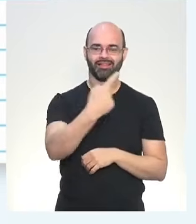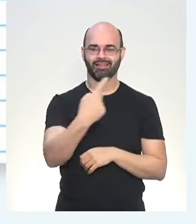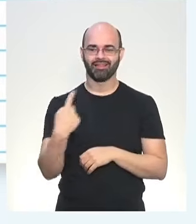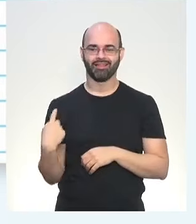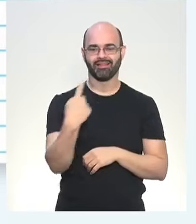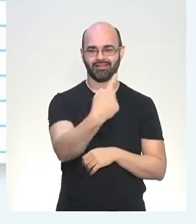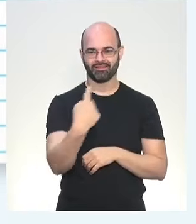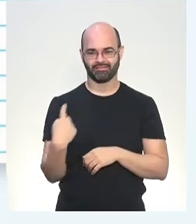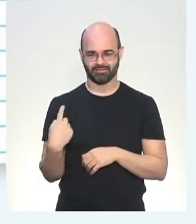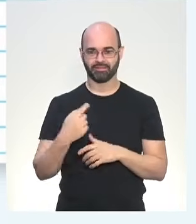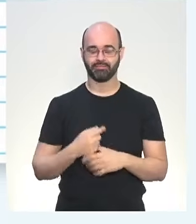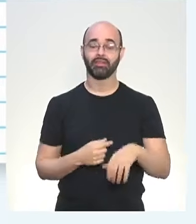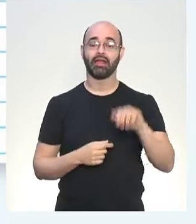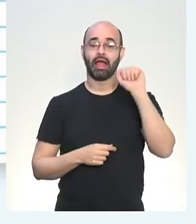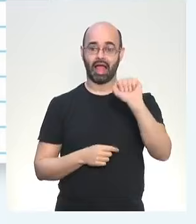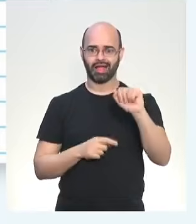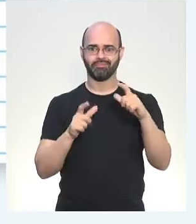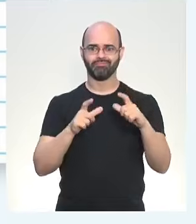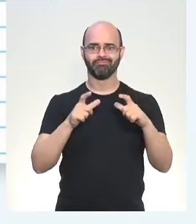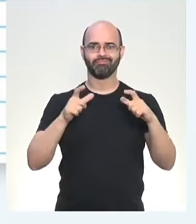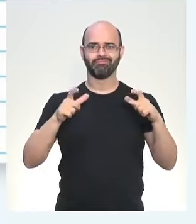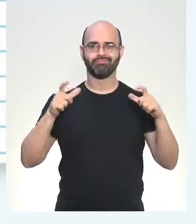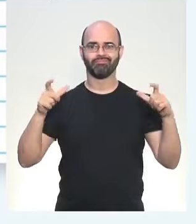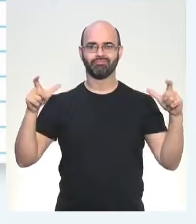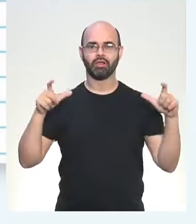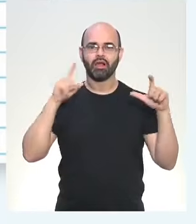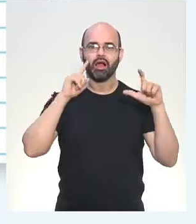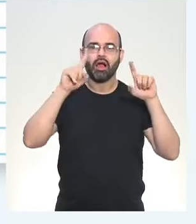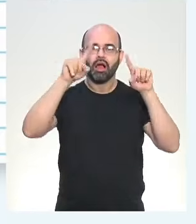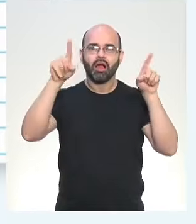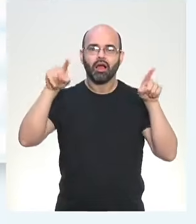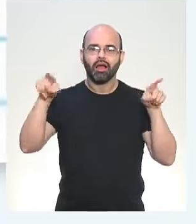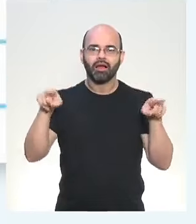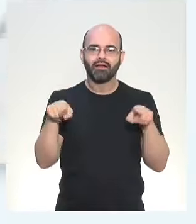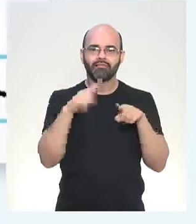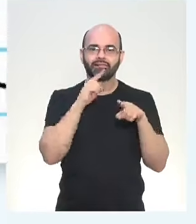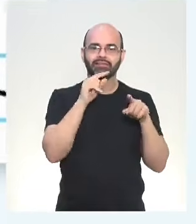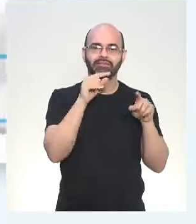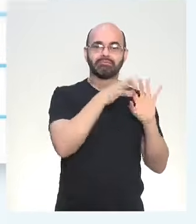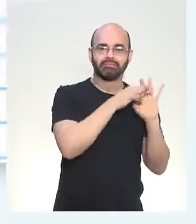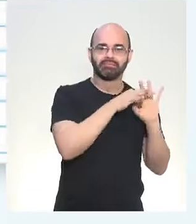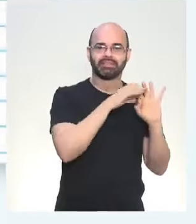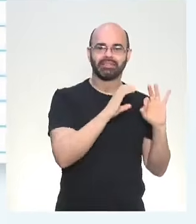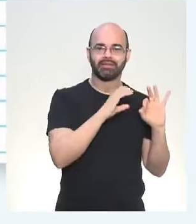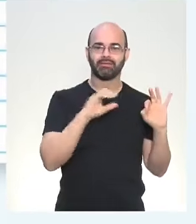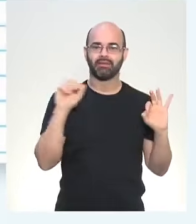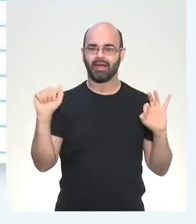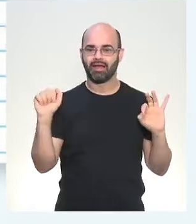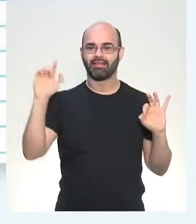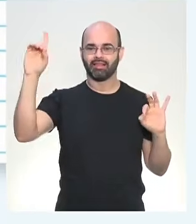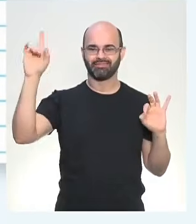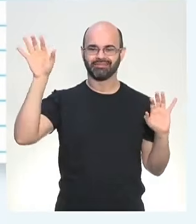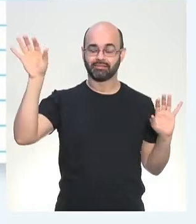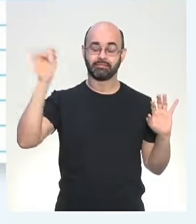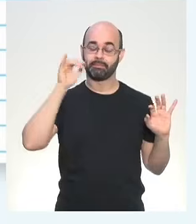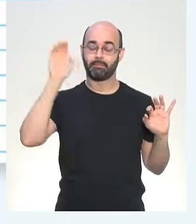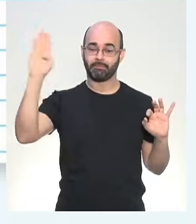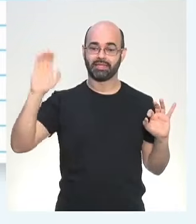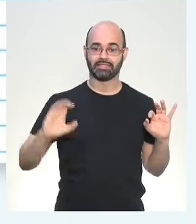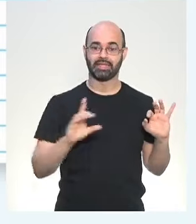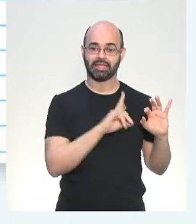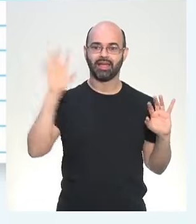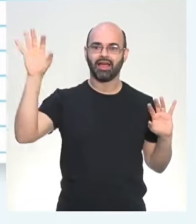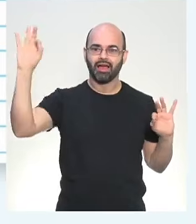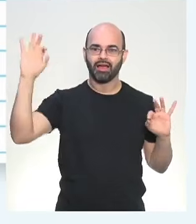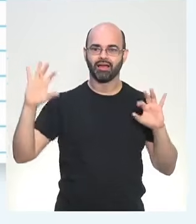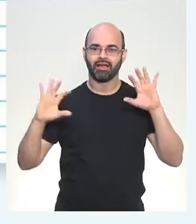A cidade A cresce tanto que suas bordas se encontram com as bordas de B, C e D. O preço do imóvel em A cresce